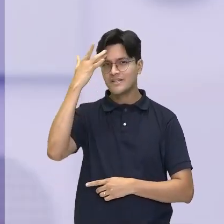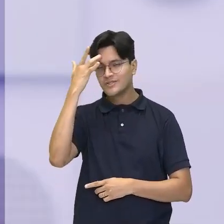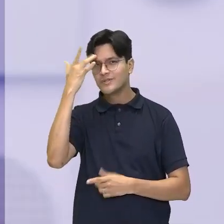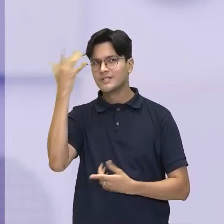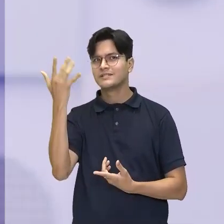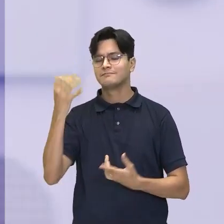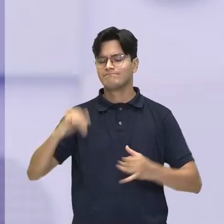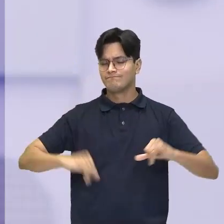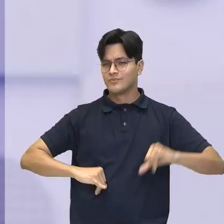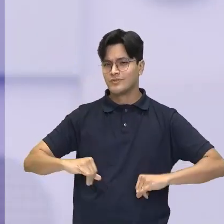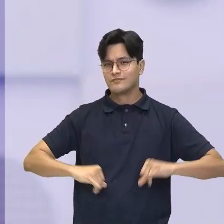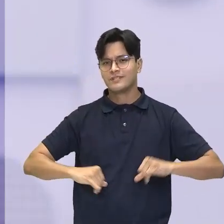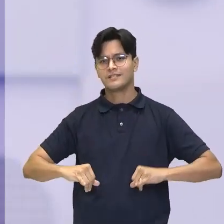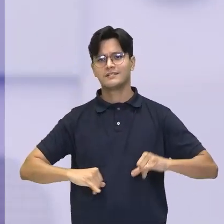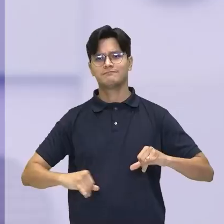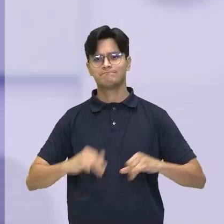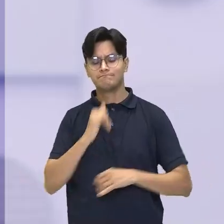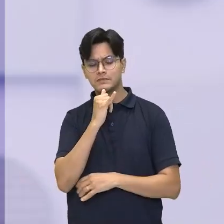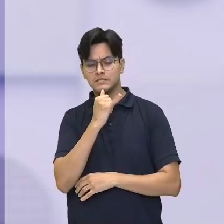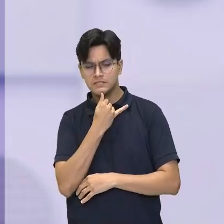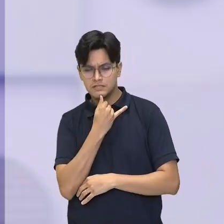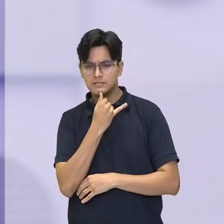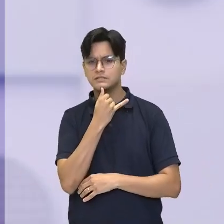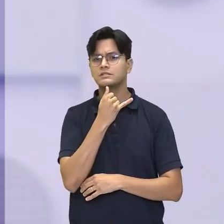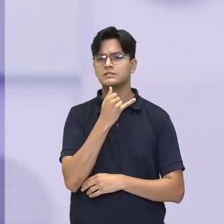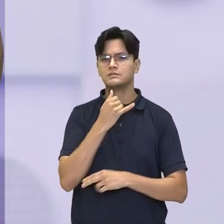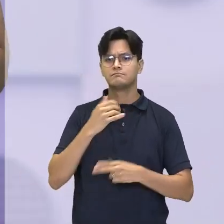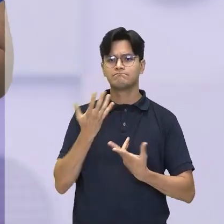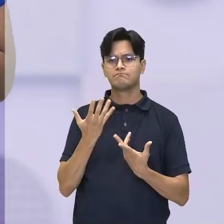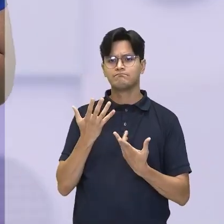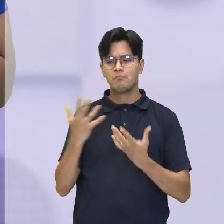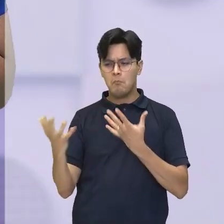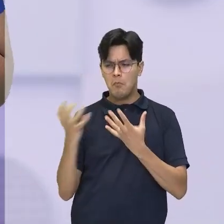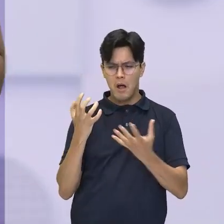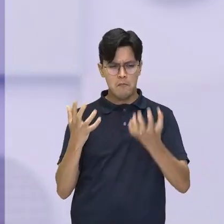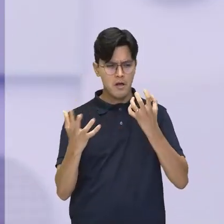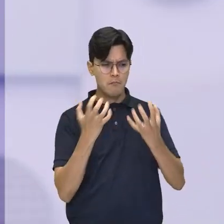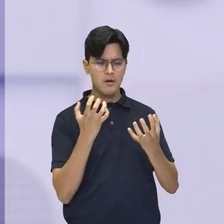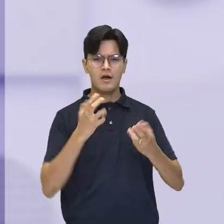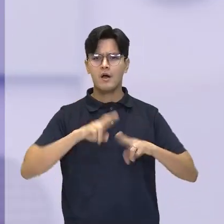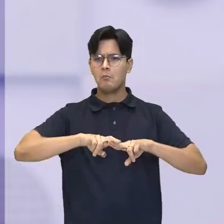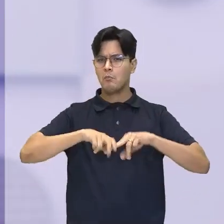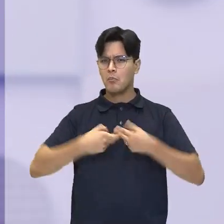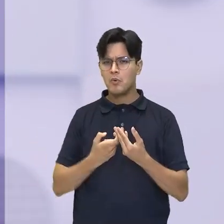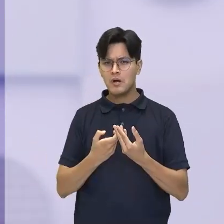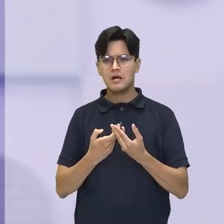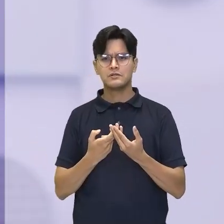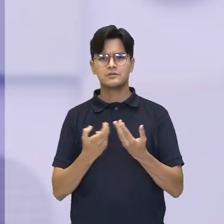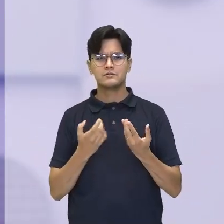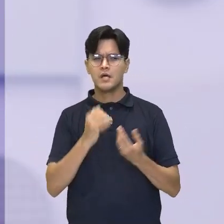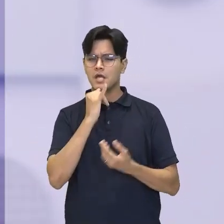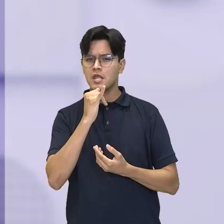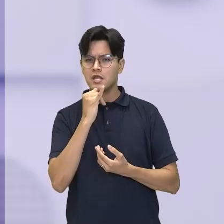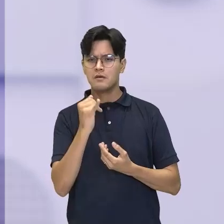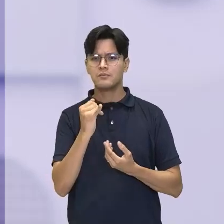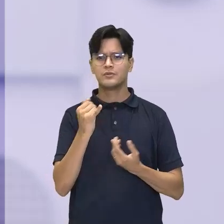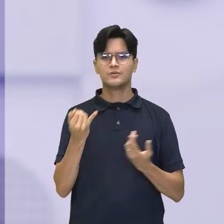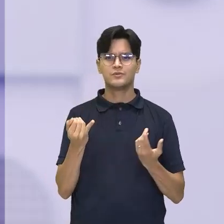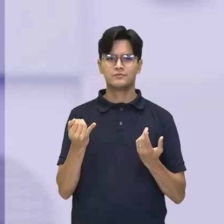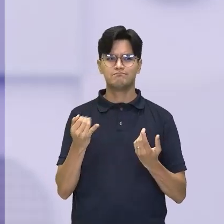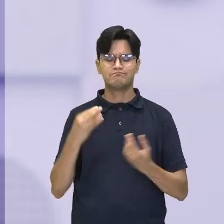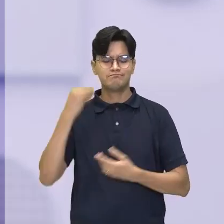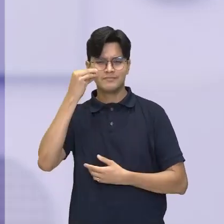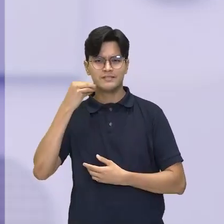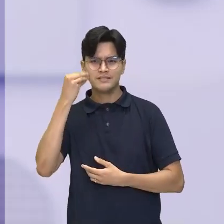vida, com experiências negativas, né? Porque se relacionaram mal com as pessoas, porque